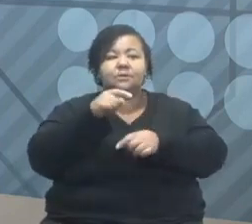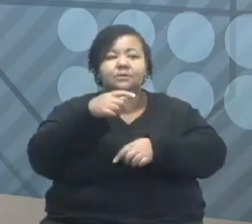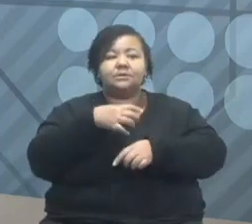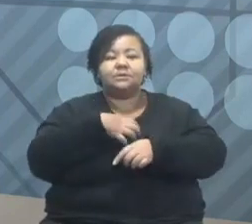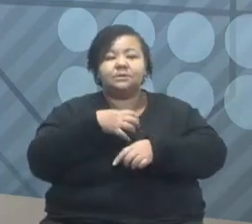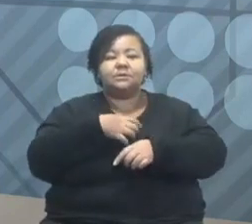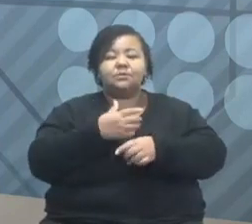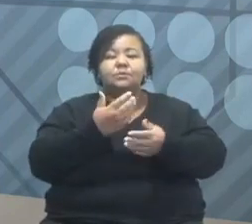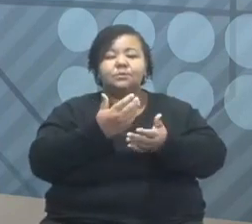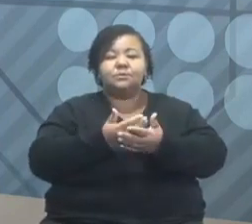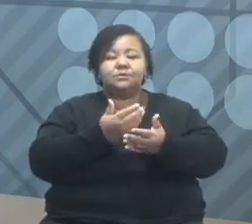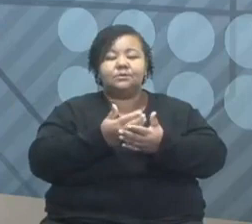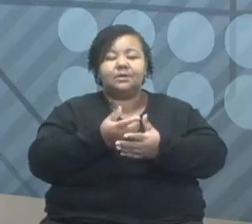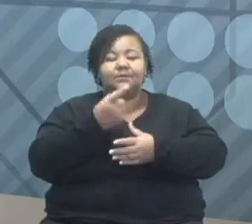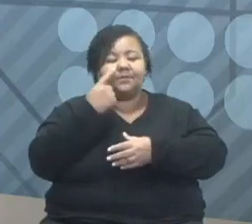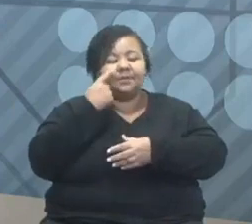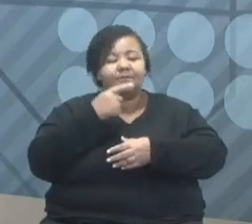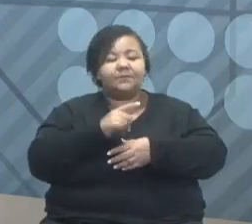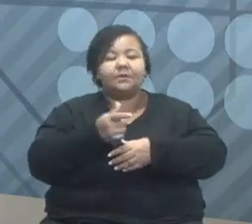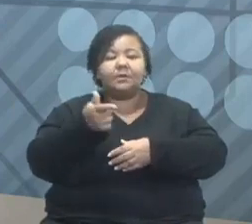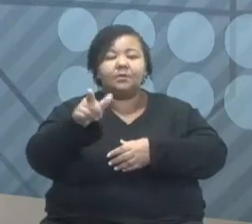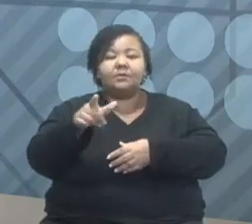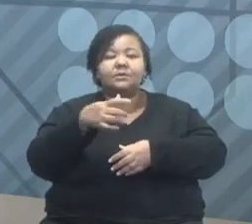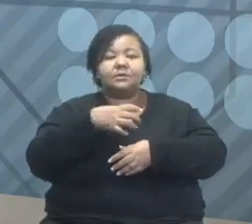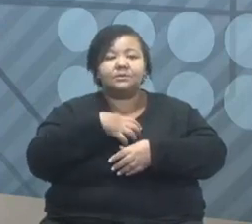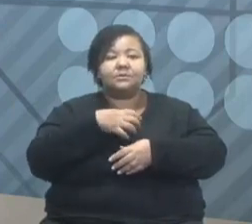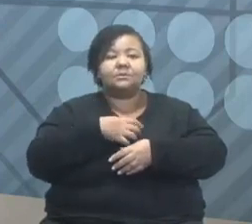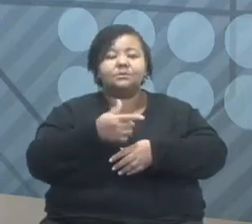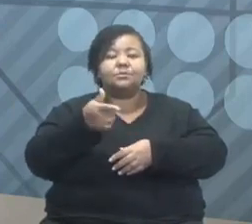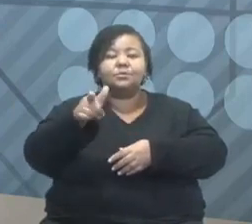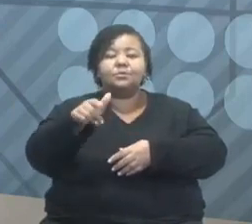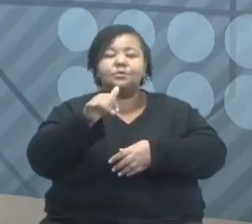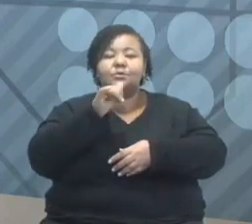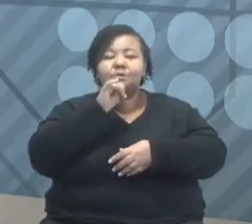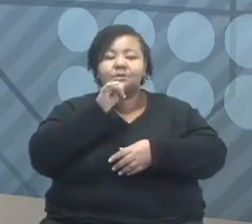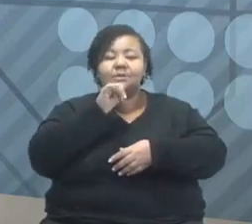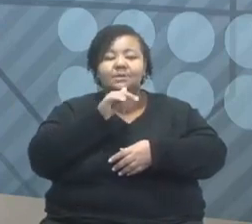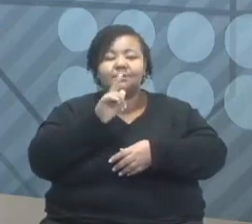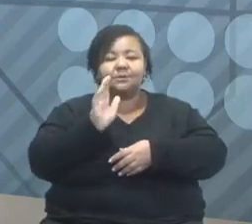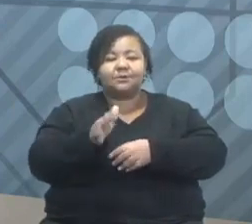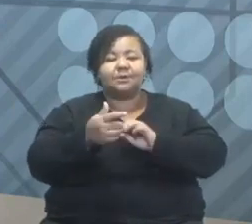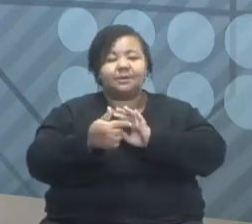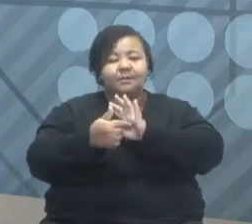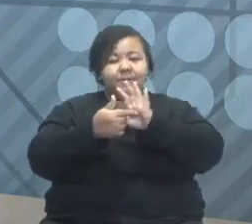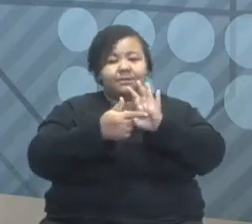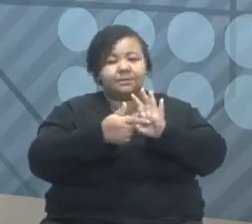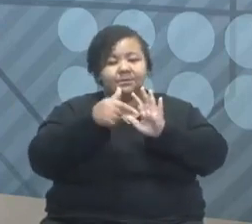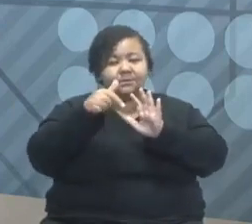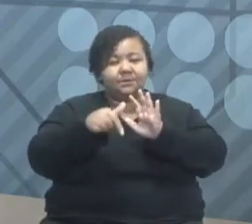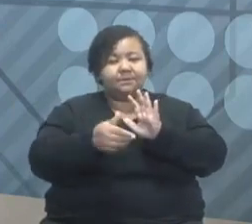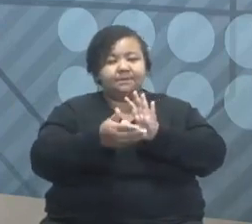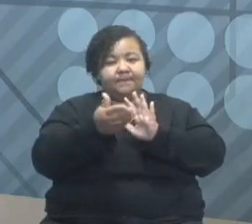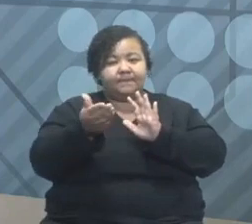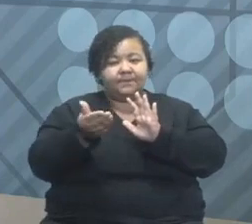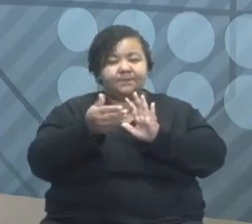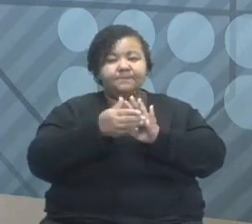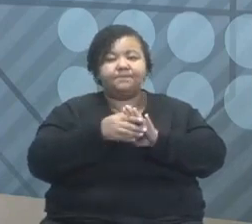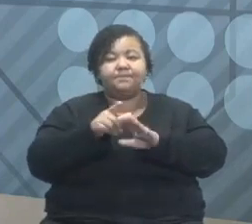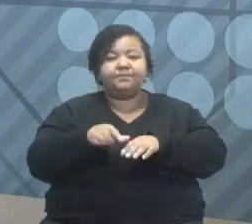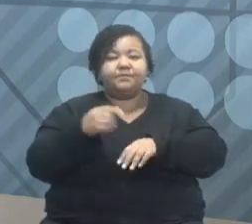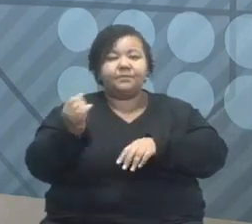situações e estudar e verificar outras situações, outros exemplos, além dos apresentados aqui a você. Então, é